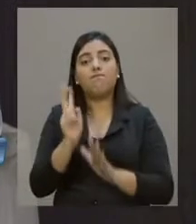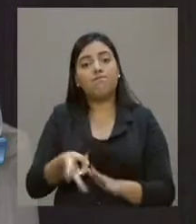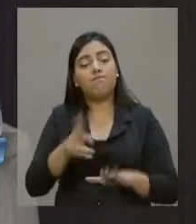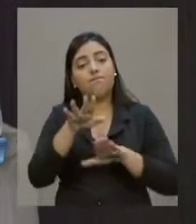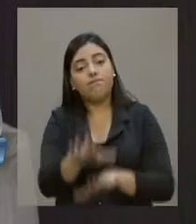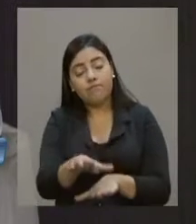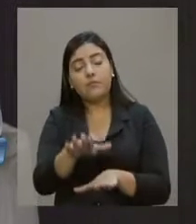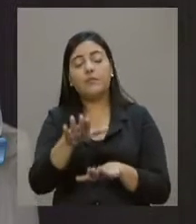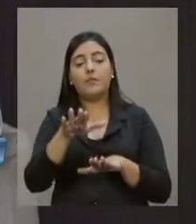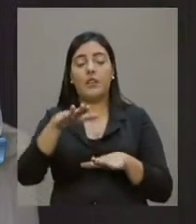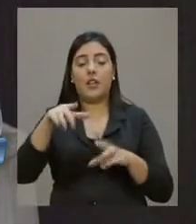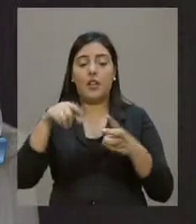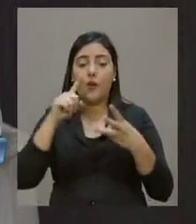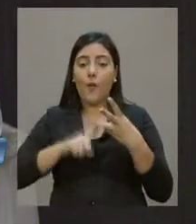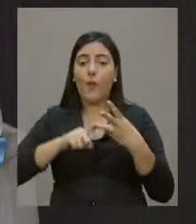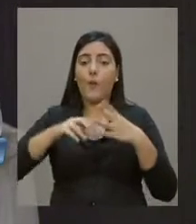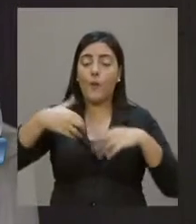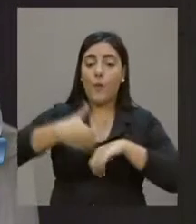qualidade.